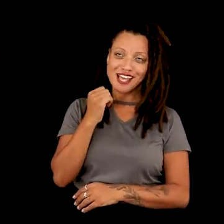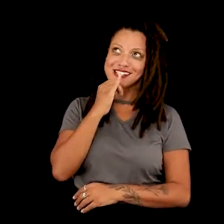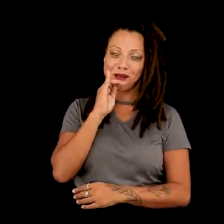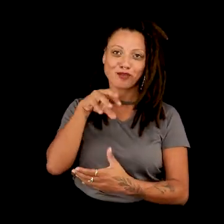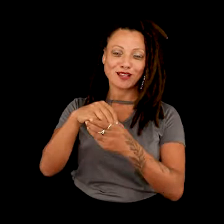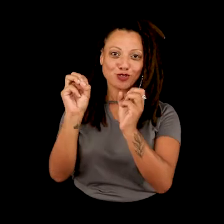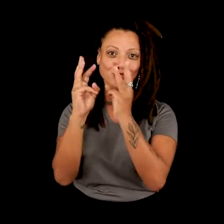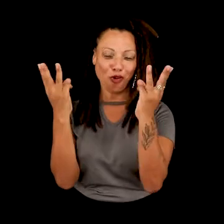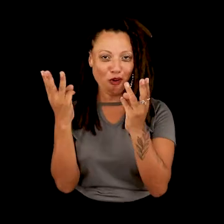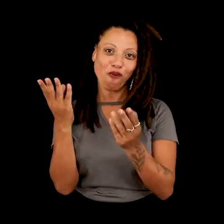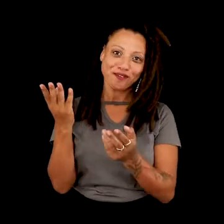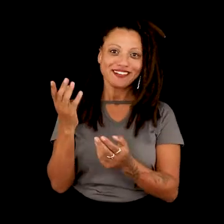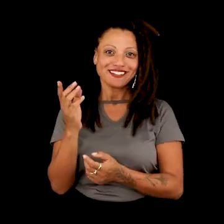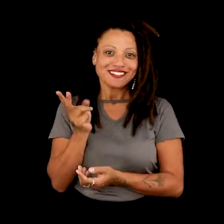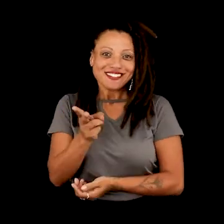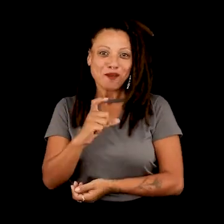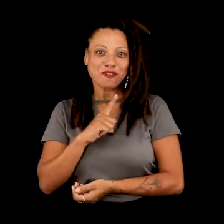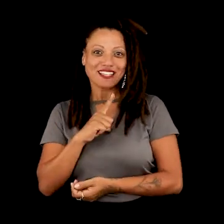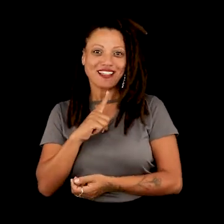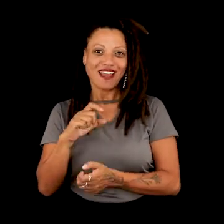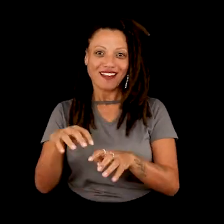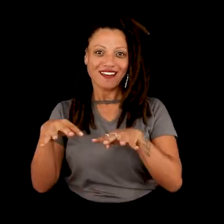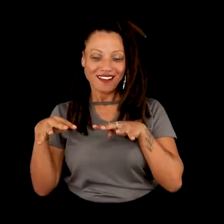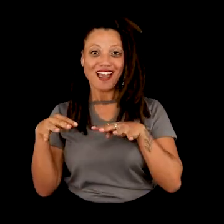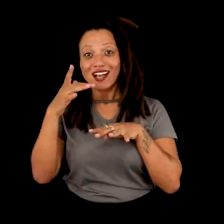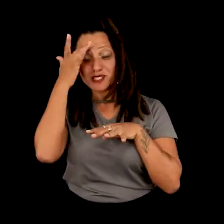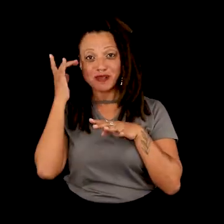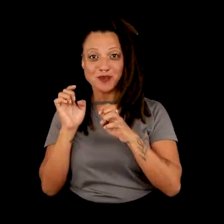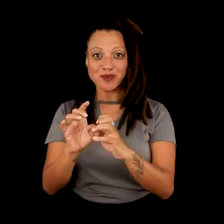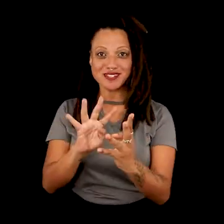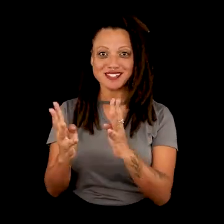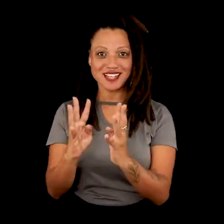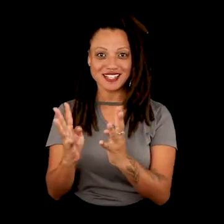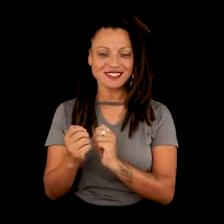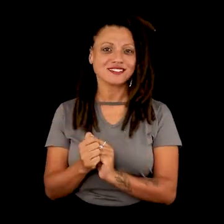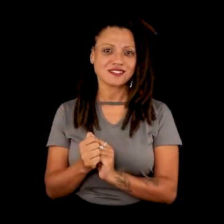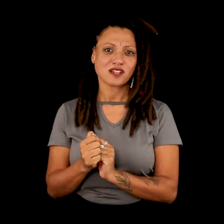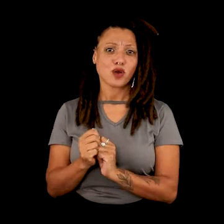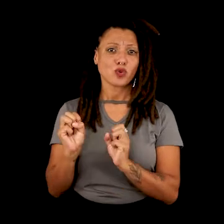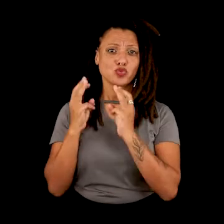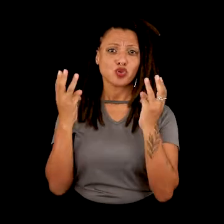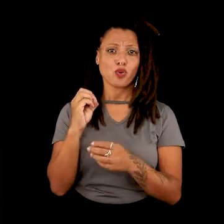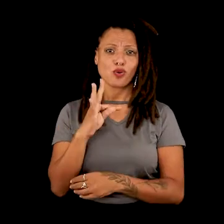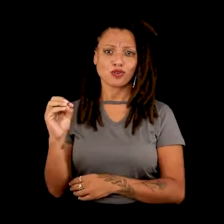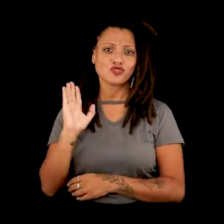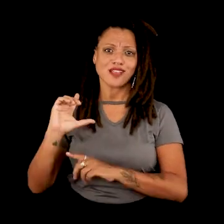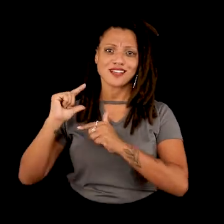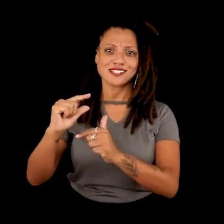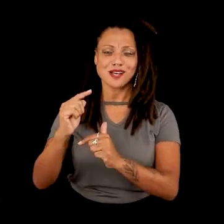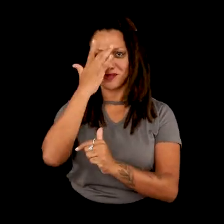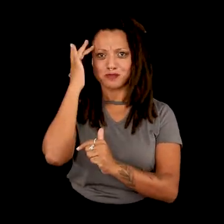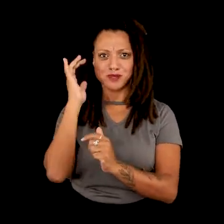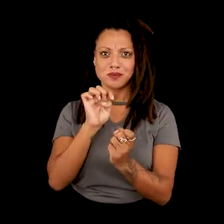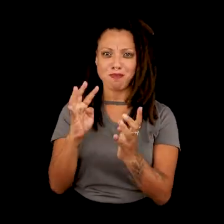principalmente os shows sempre acabam com uma Ciranda, né? Show de Otto já é tradicional dos meninos das bandas pop. Então